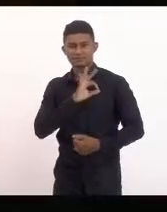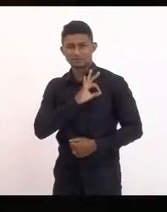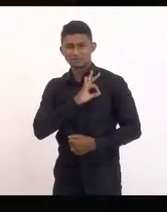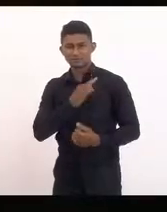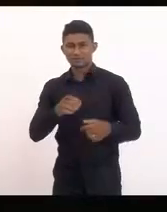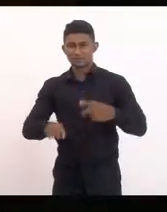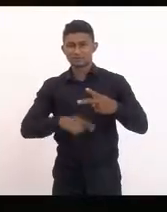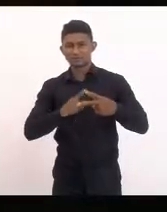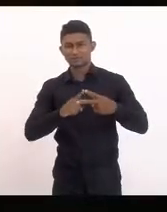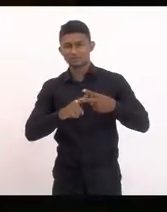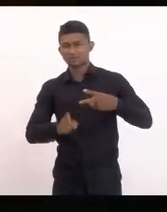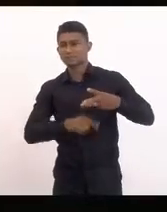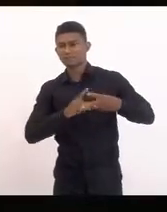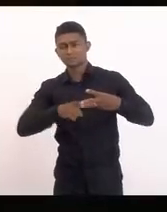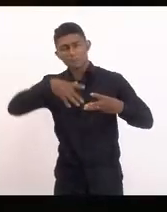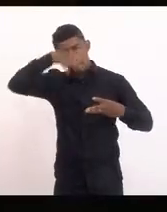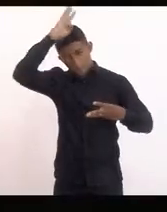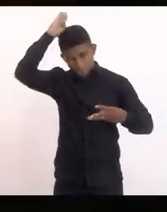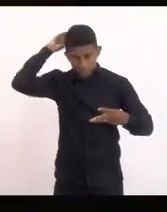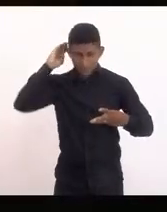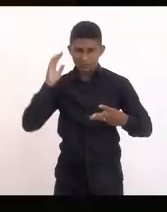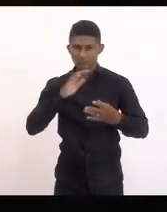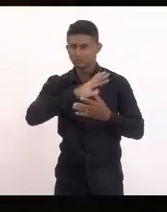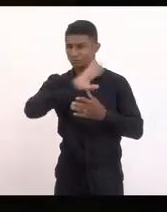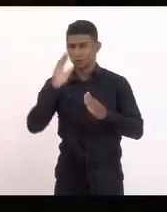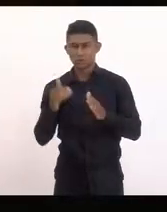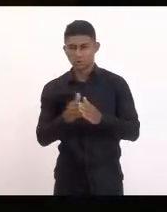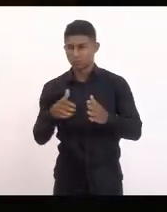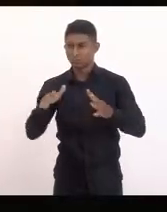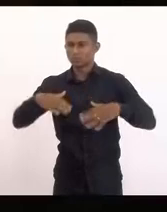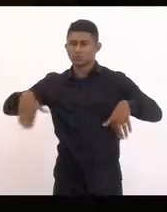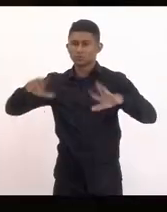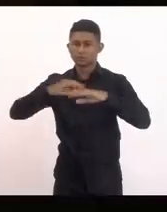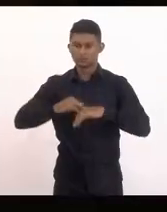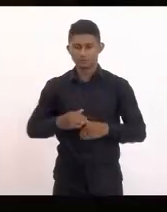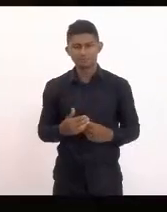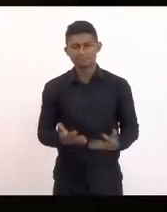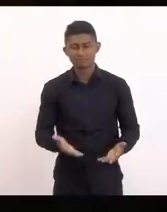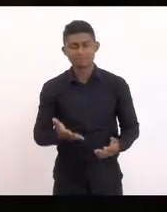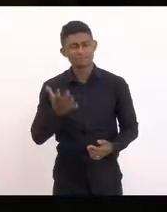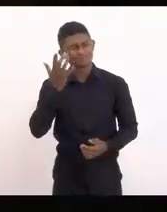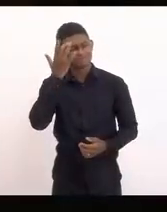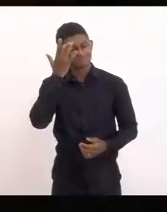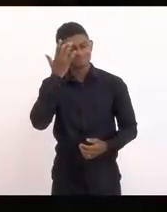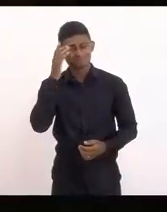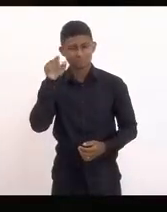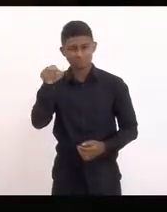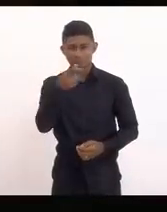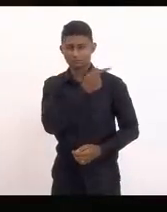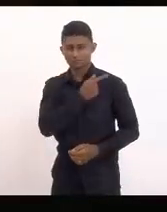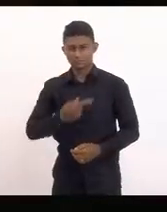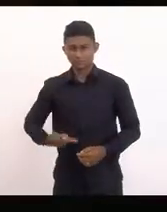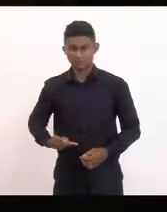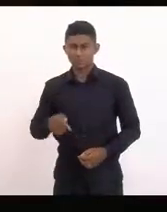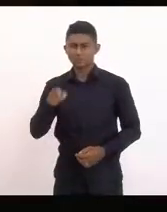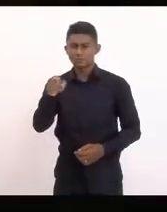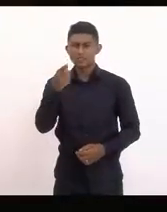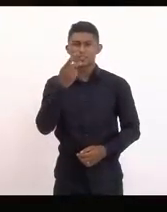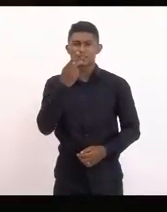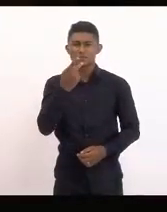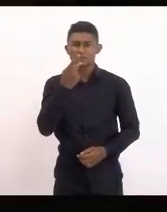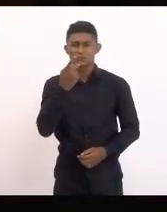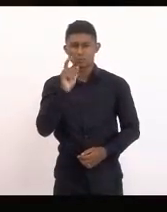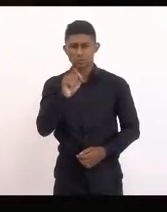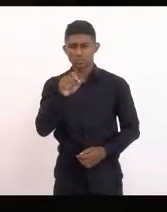bombeiros. Acho, senhor presidente, que é lamentável que um governador que diz defender